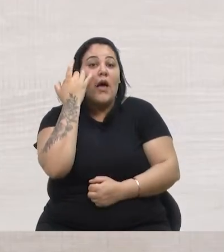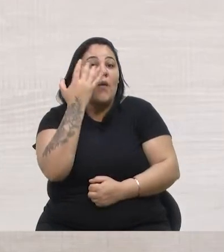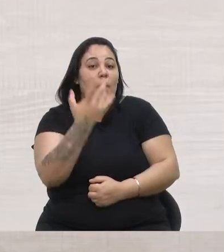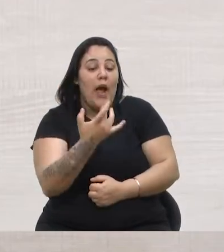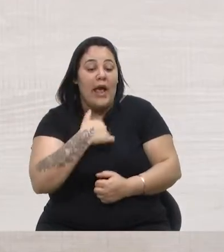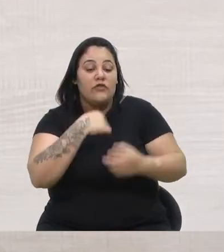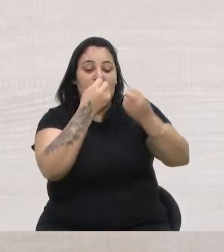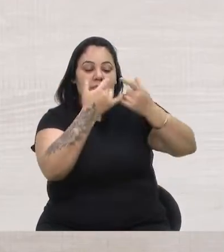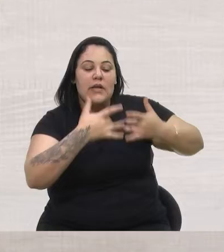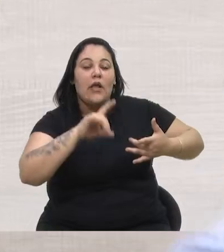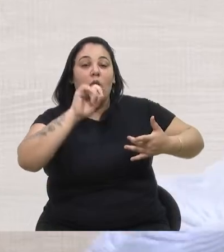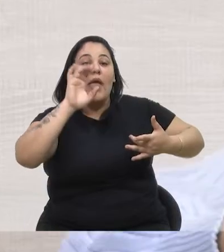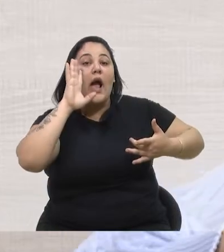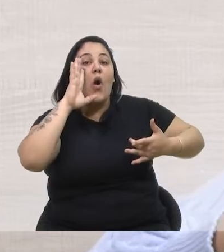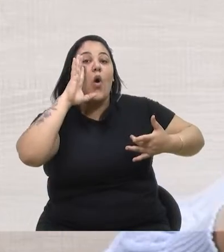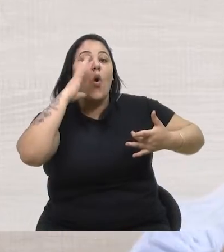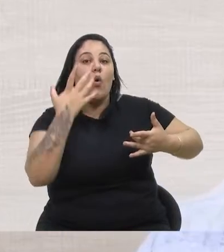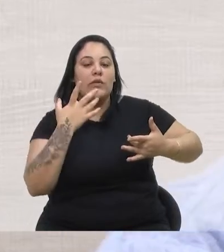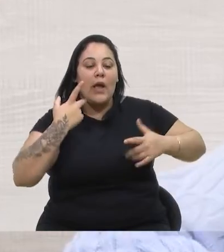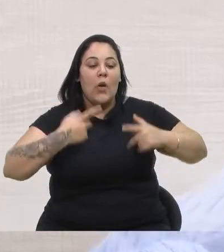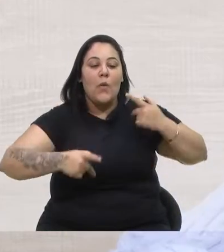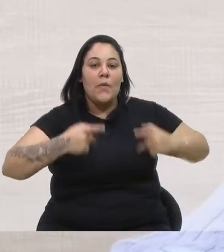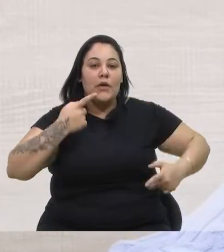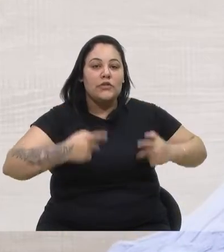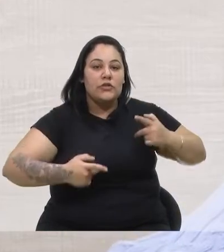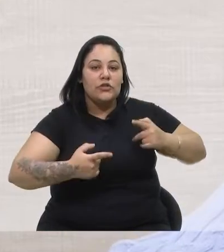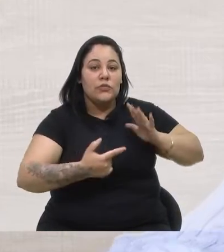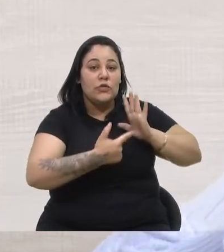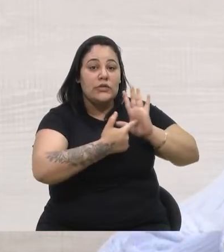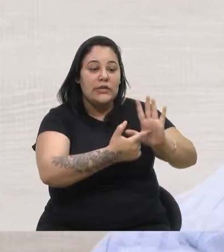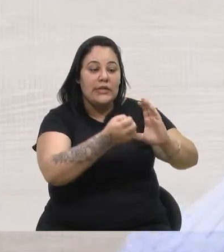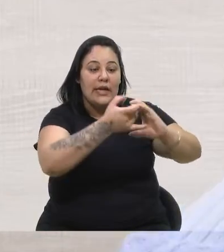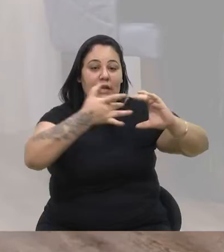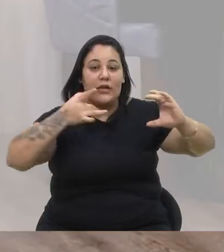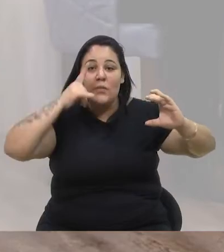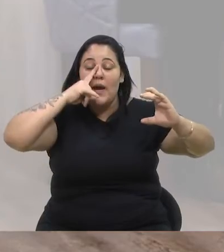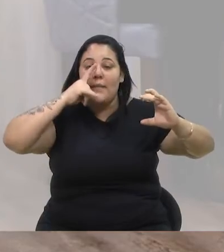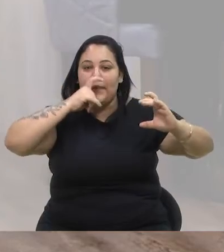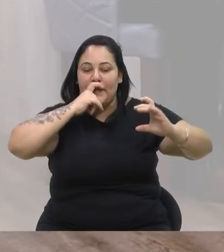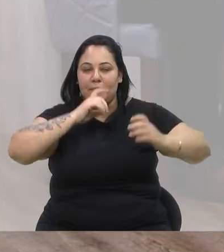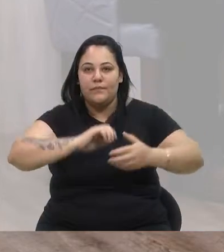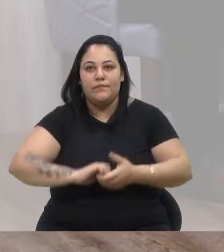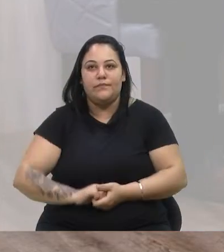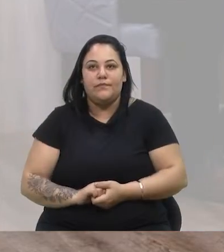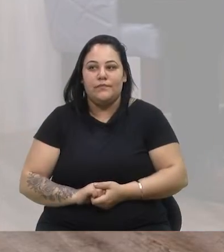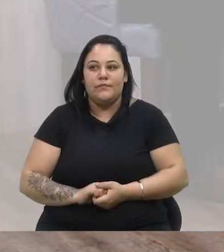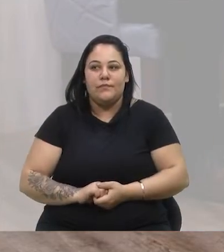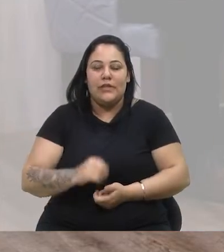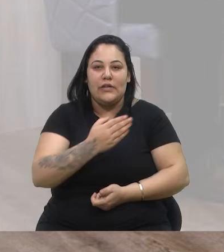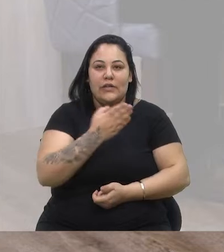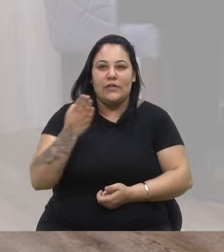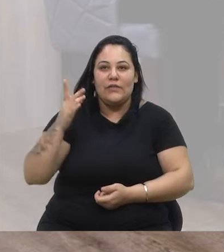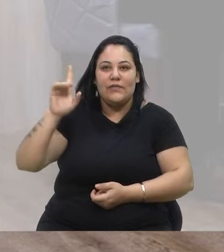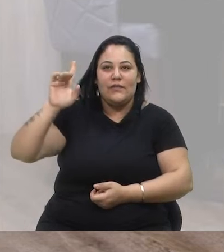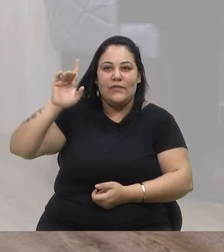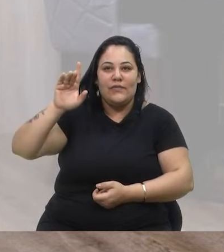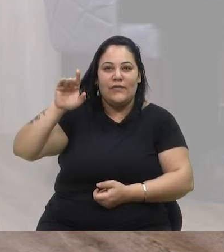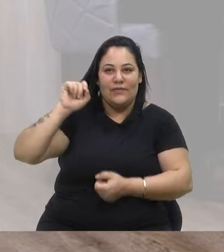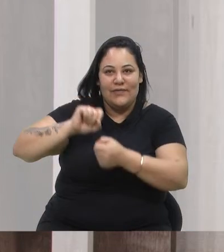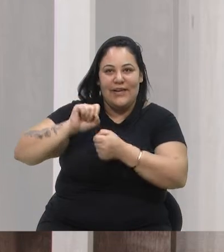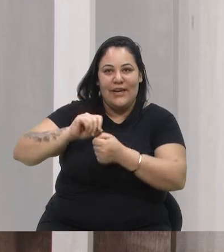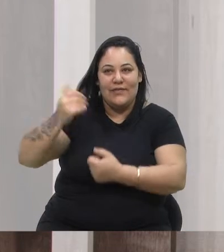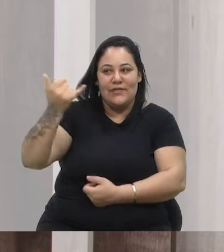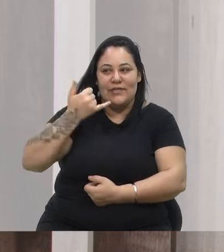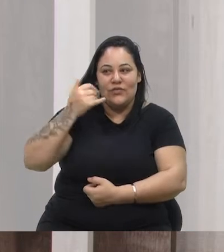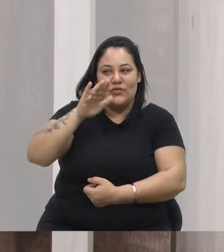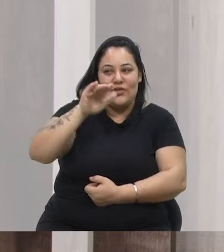relacionados com o enredo da história. Então a gente vai explicando o que acontece com a personagem, dando esses aspectos para os pais. A nossa produção faz